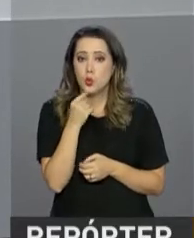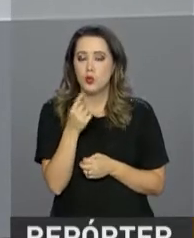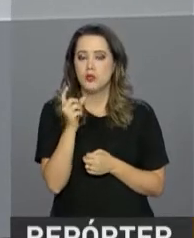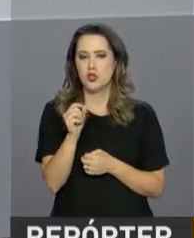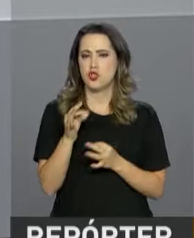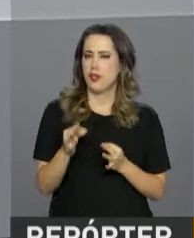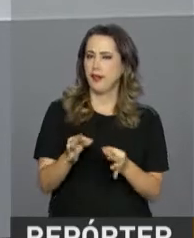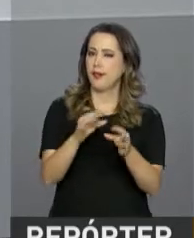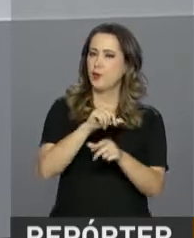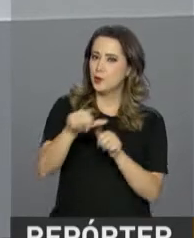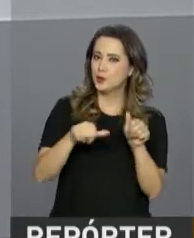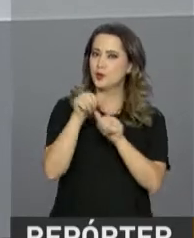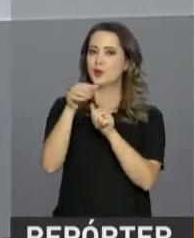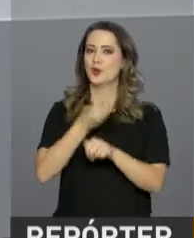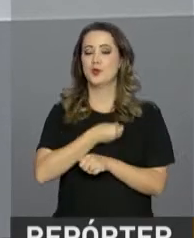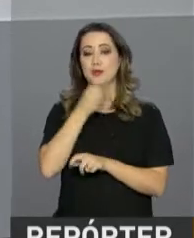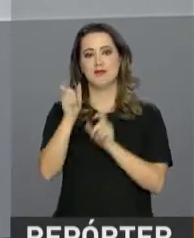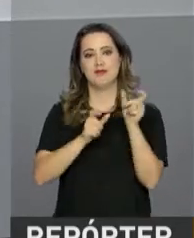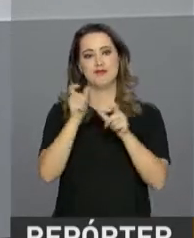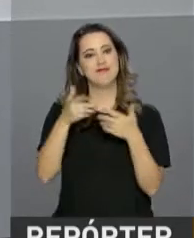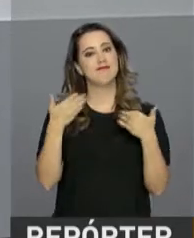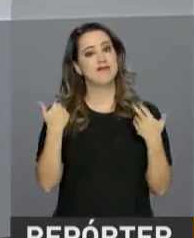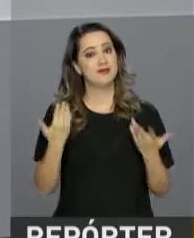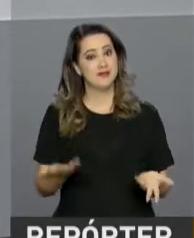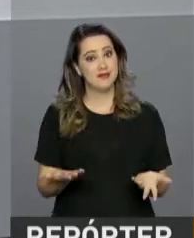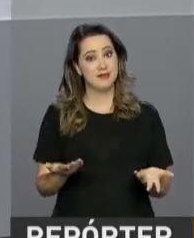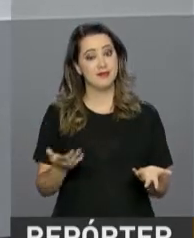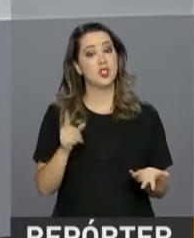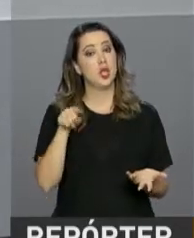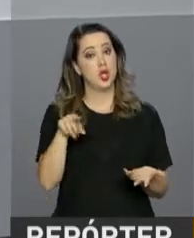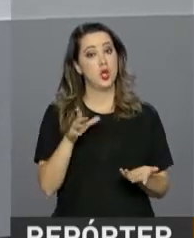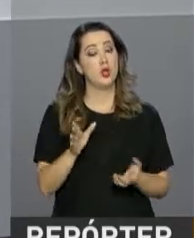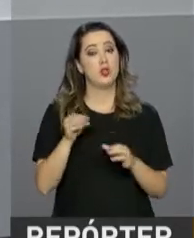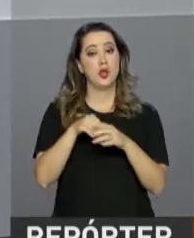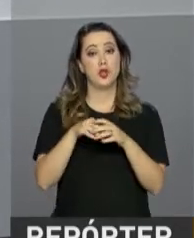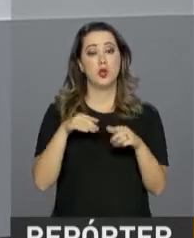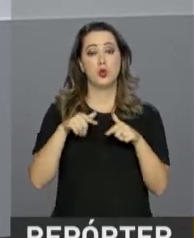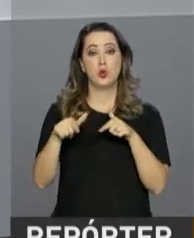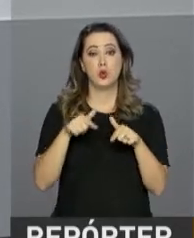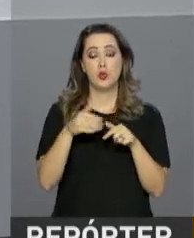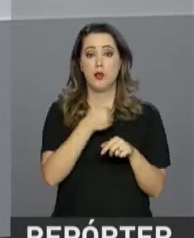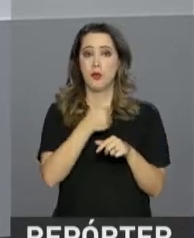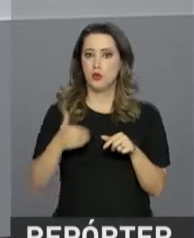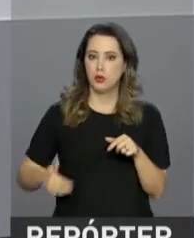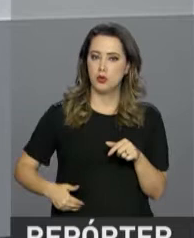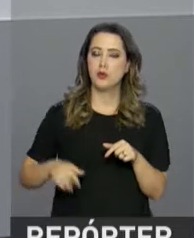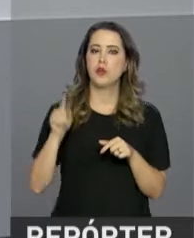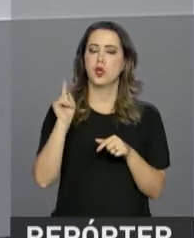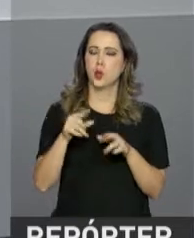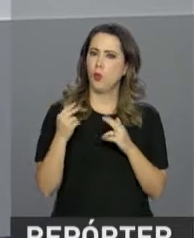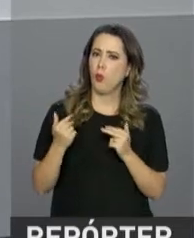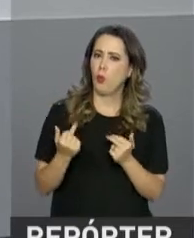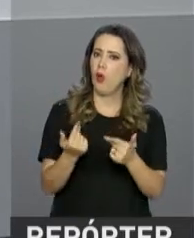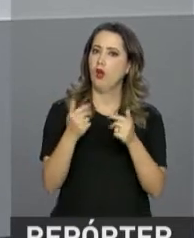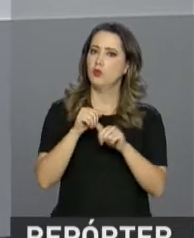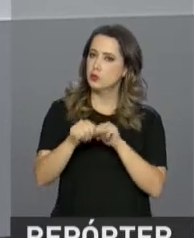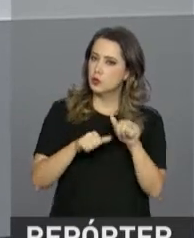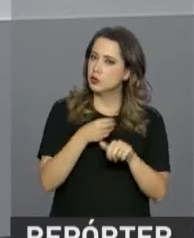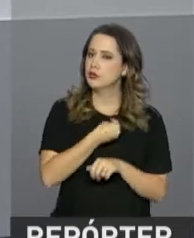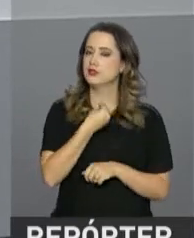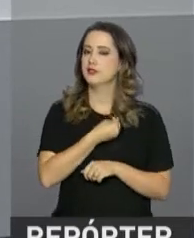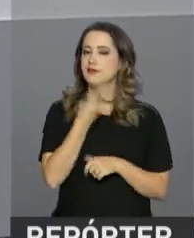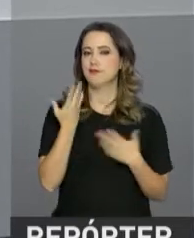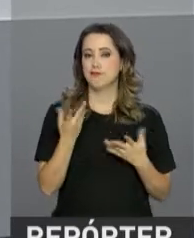mudou e muito a vida das pessoas não é mesmo e no serviço público não deve ser diferente um encontro organizado pelo